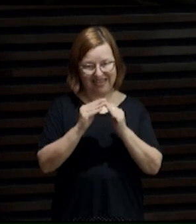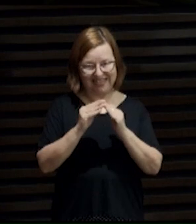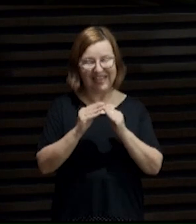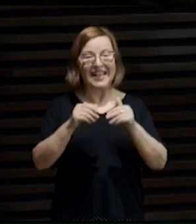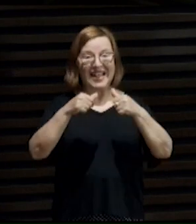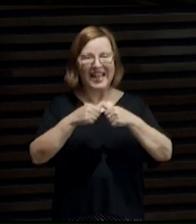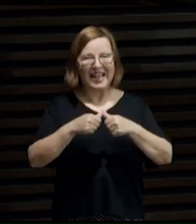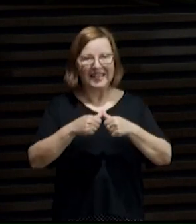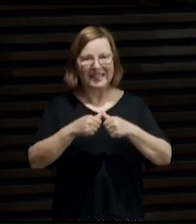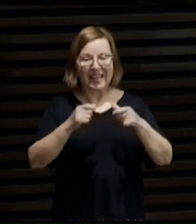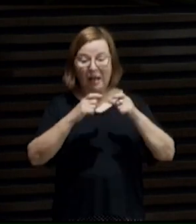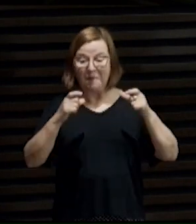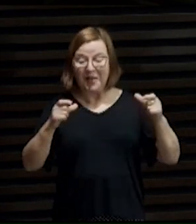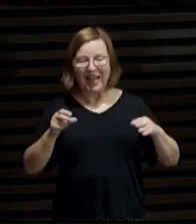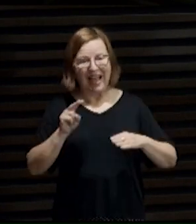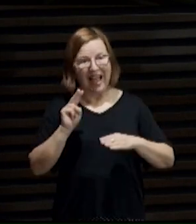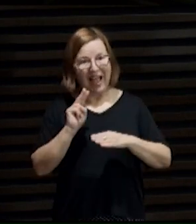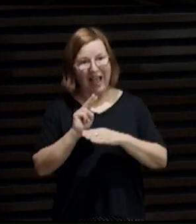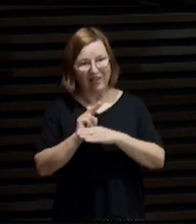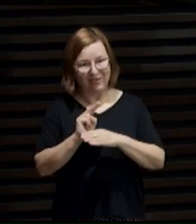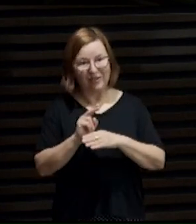a maior ajuda que você dará para esta igreja.